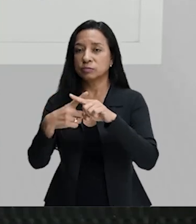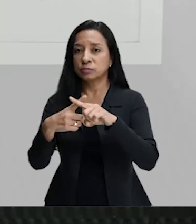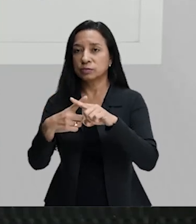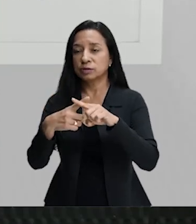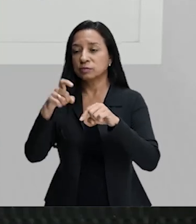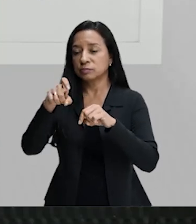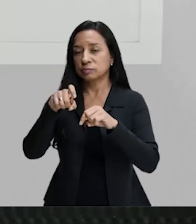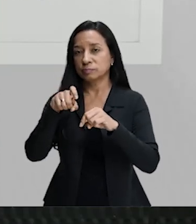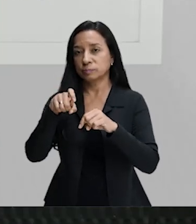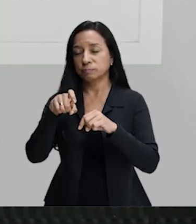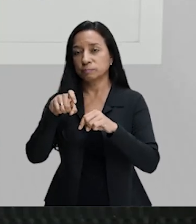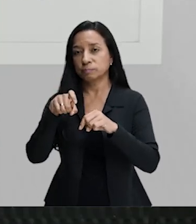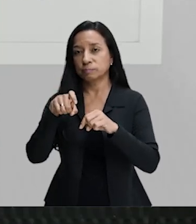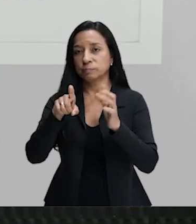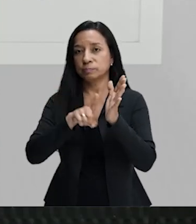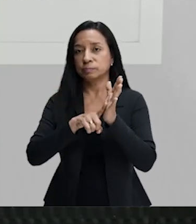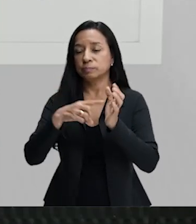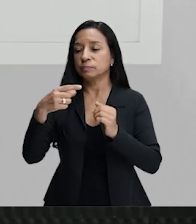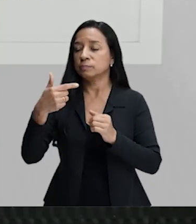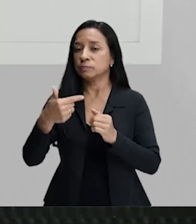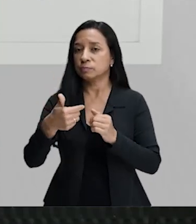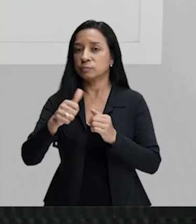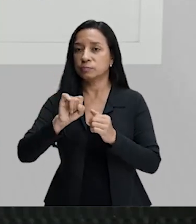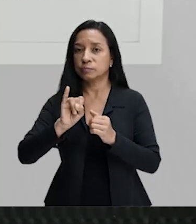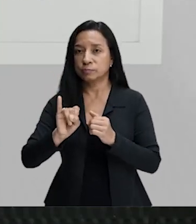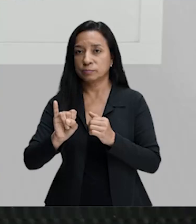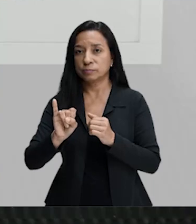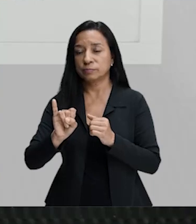multiplicado por x menos 2i,